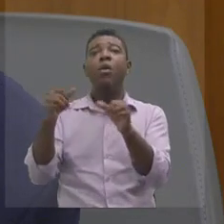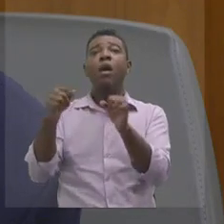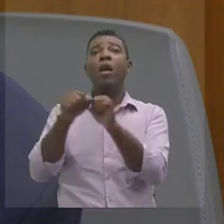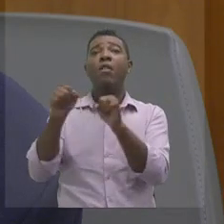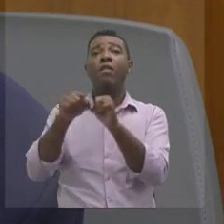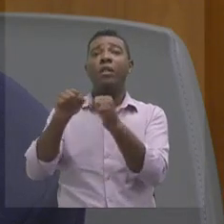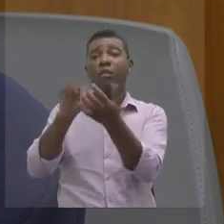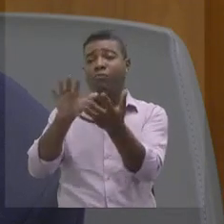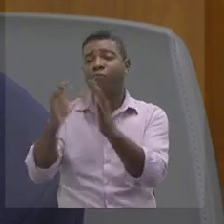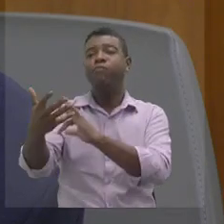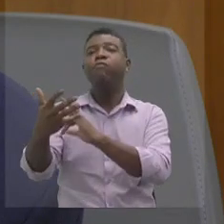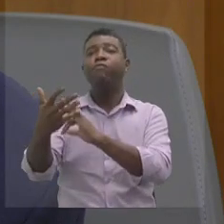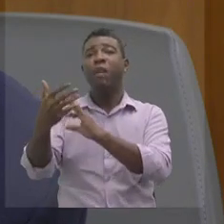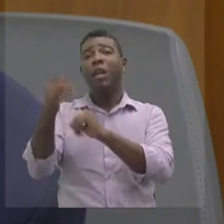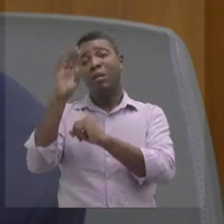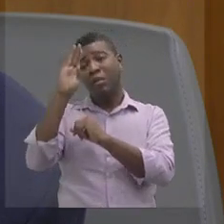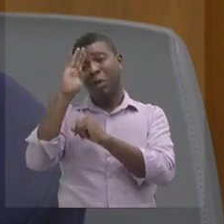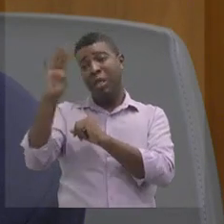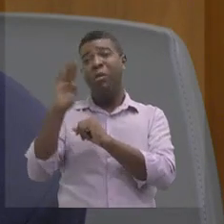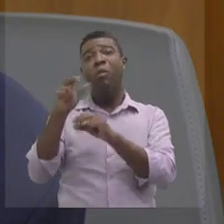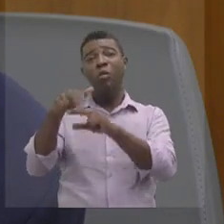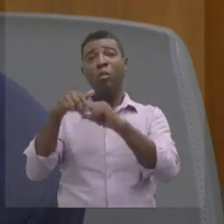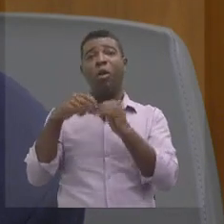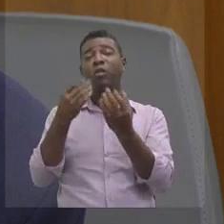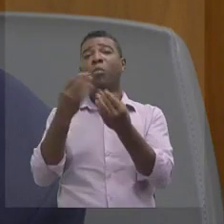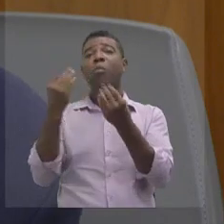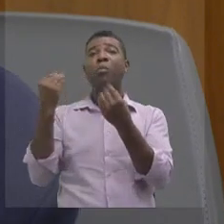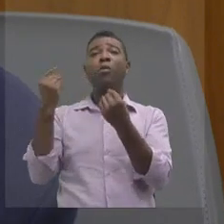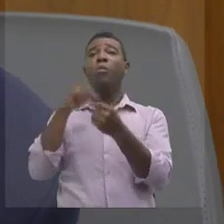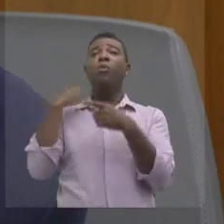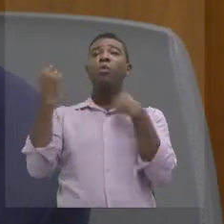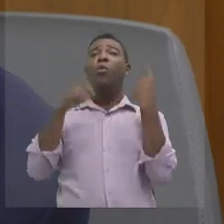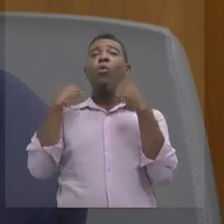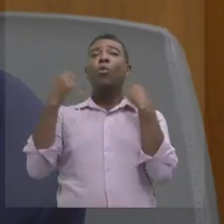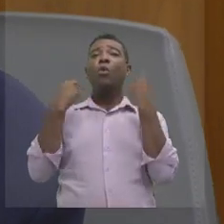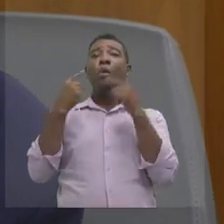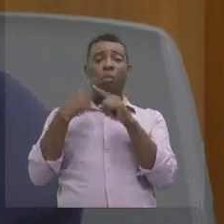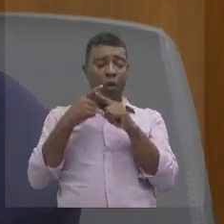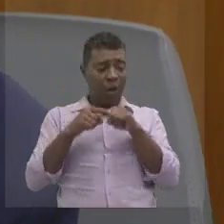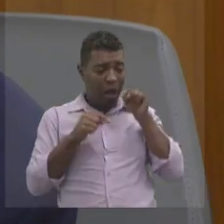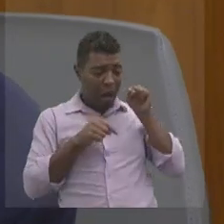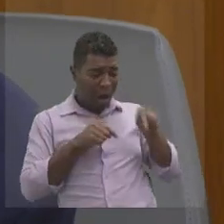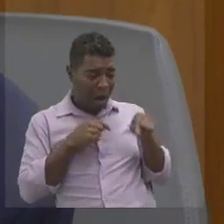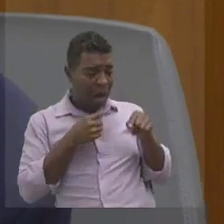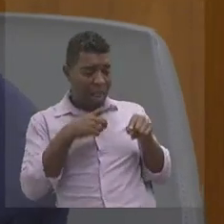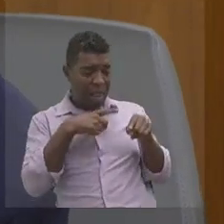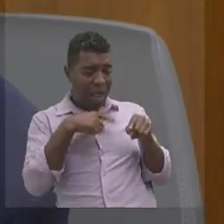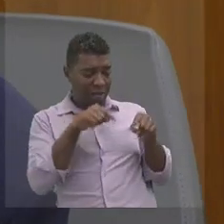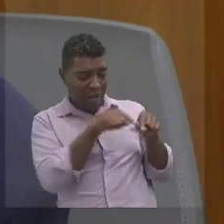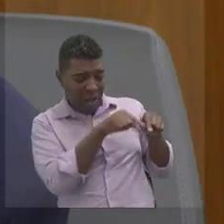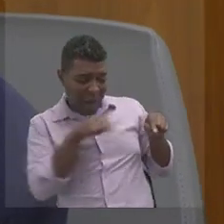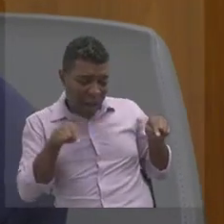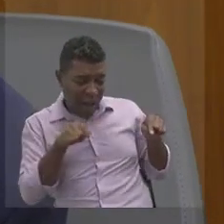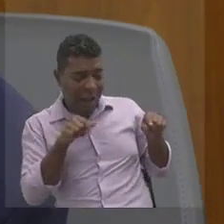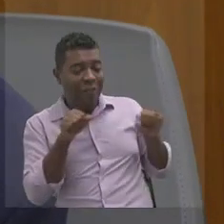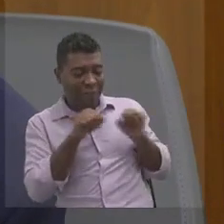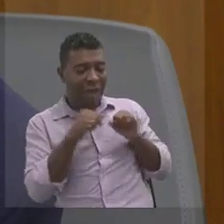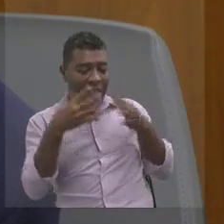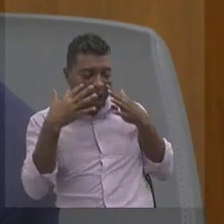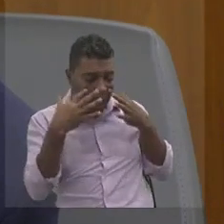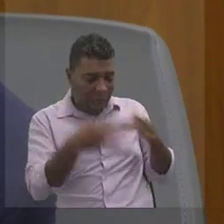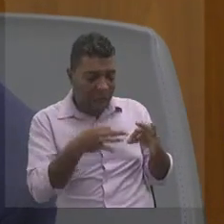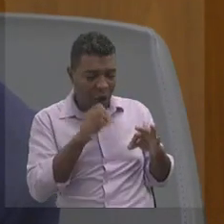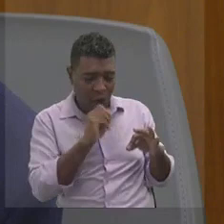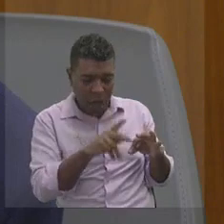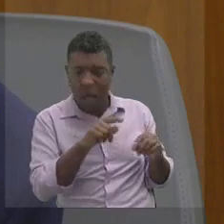principalmente diante do número de mortes Então qual que é a minha pergunta por que que esse trecho teve a observação enquanto esse do anel